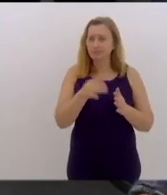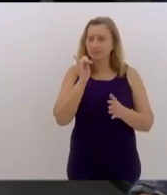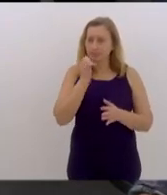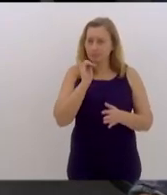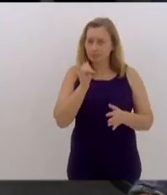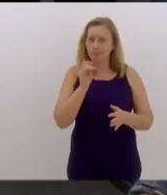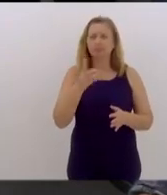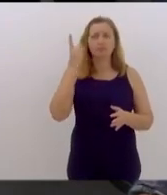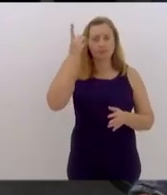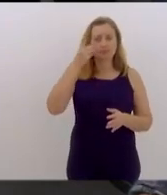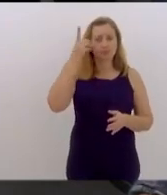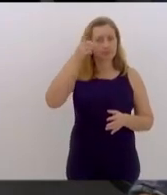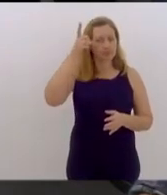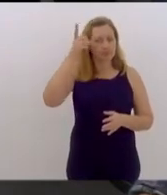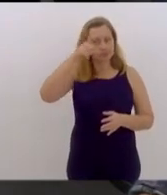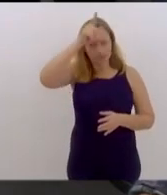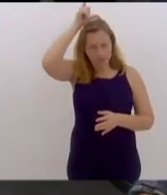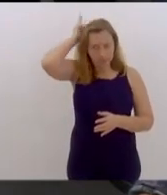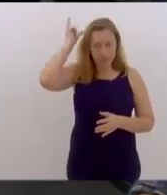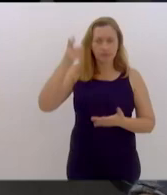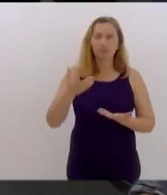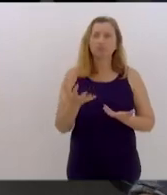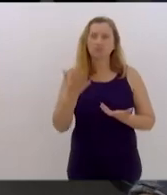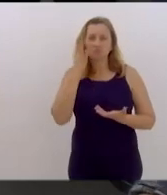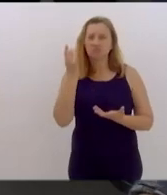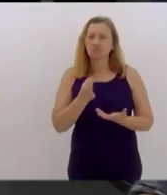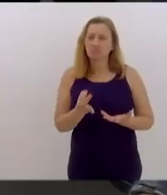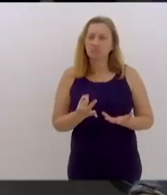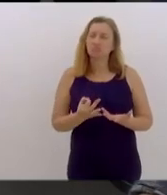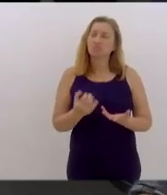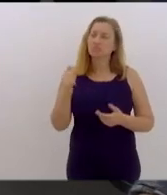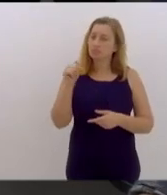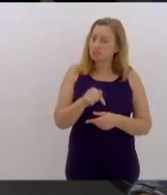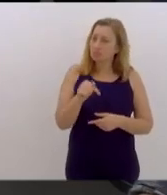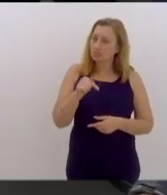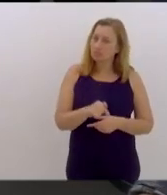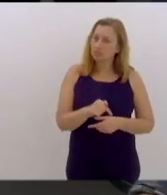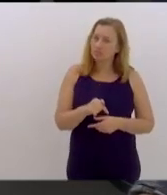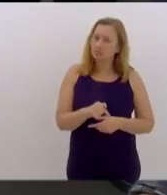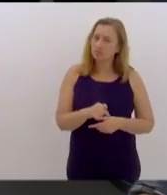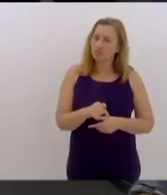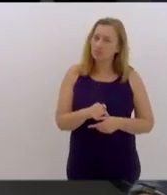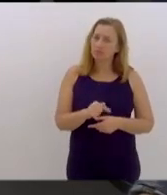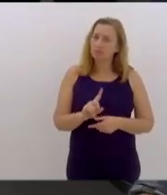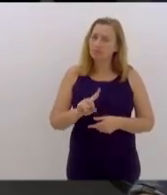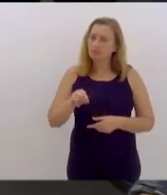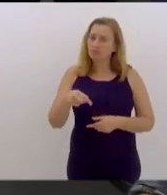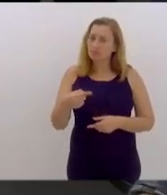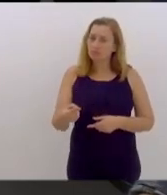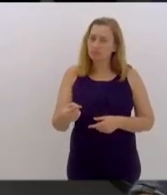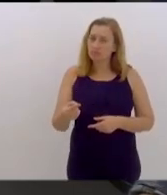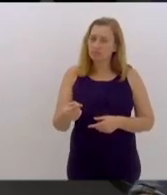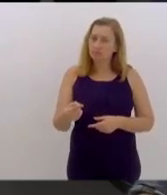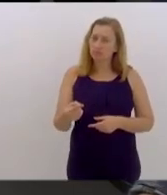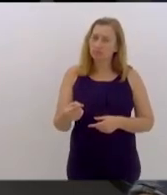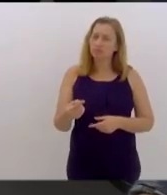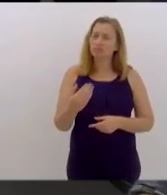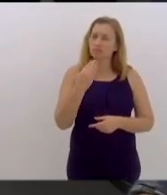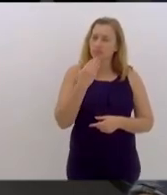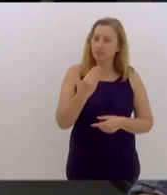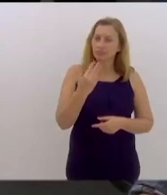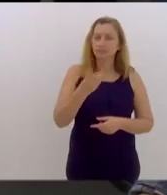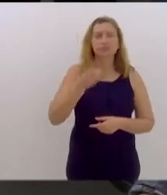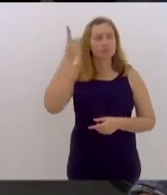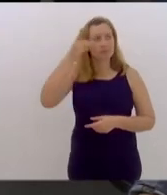relator Deputado Agostinho Deputado waldeck e eu não sei se caberia aqui né Ah pô o levantamento sugerido